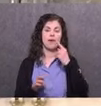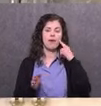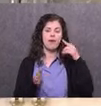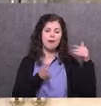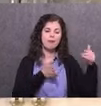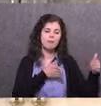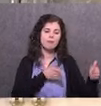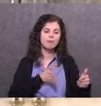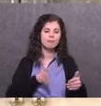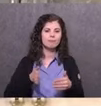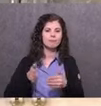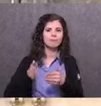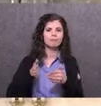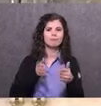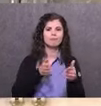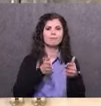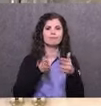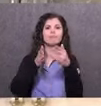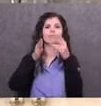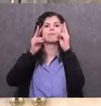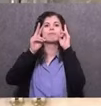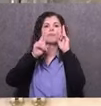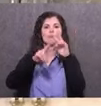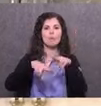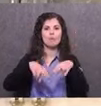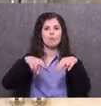Mistério da fé.